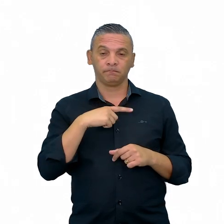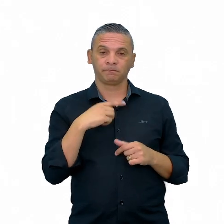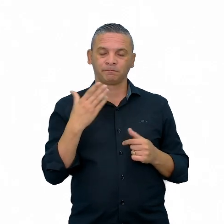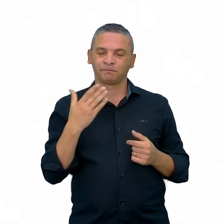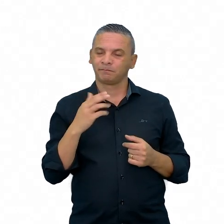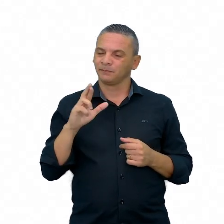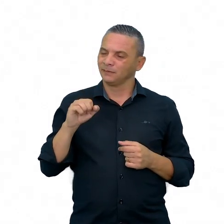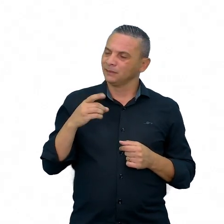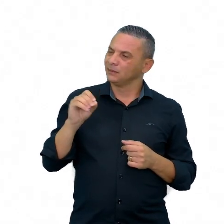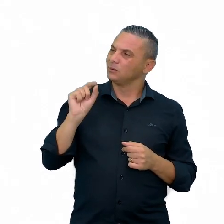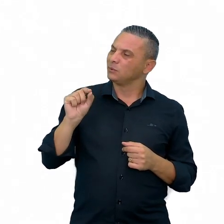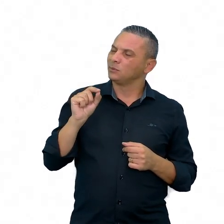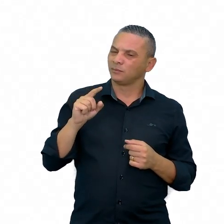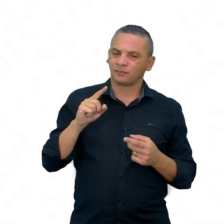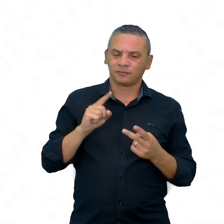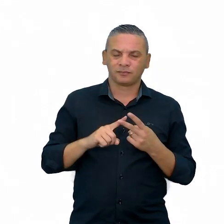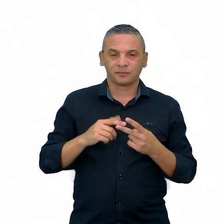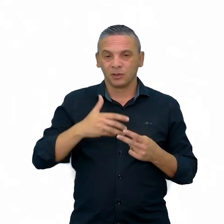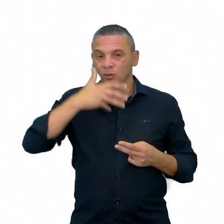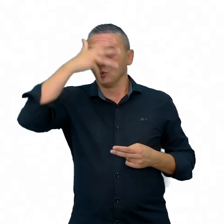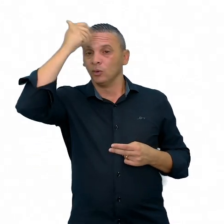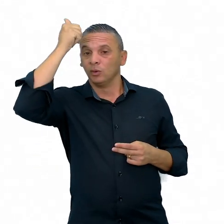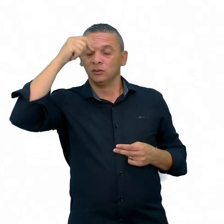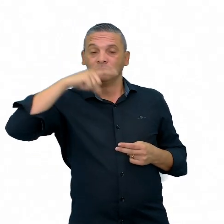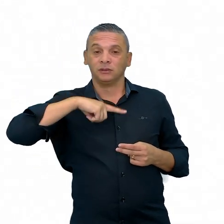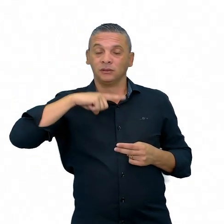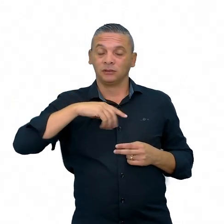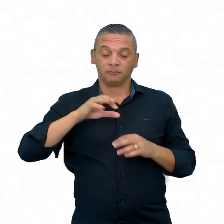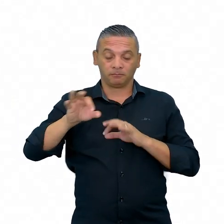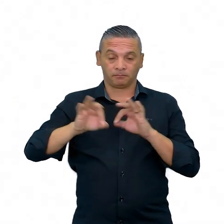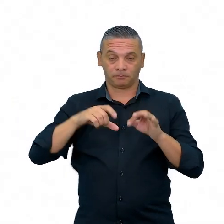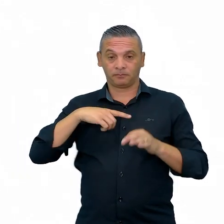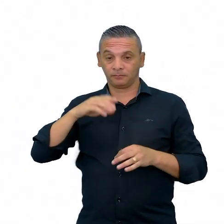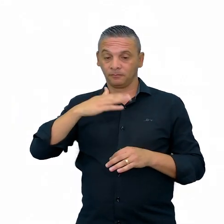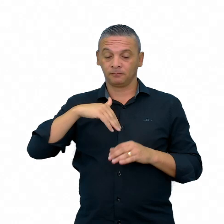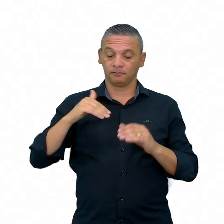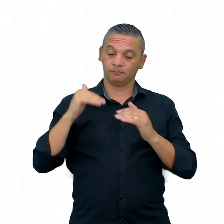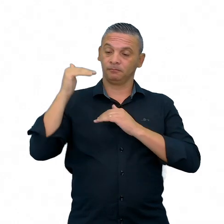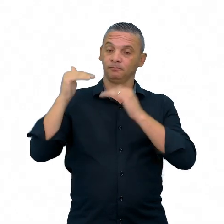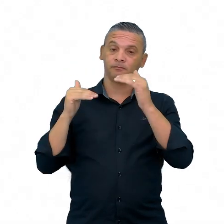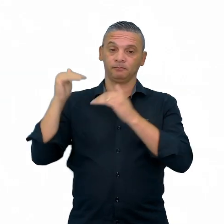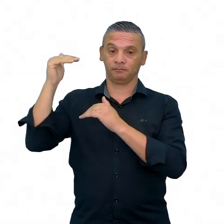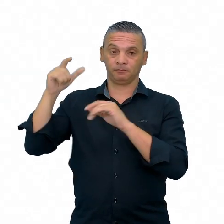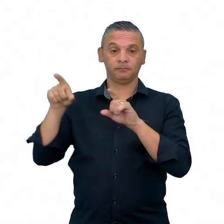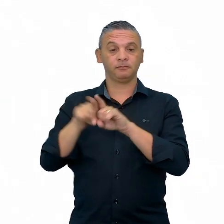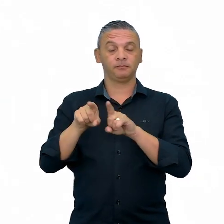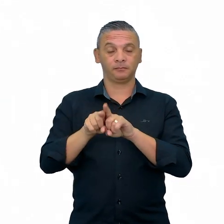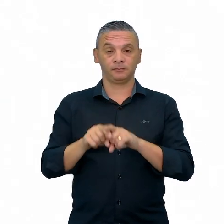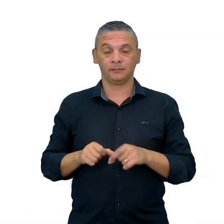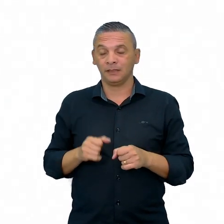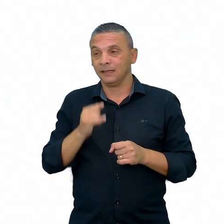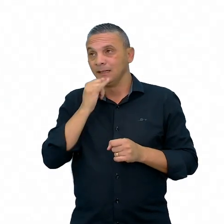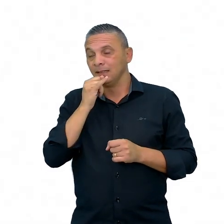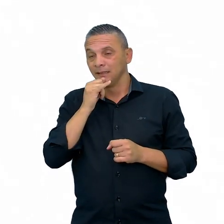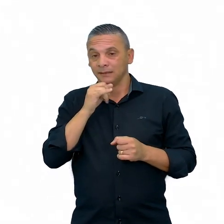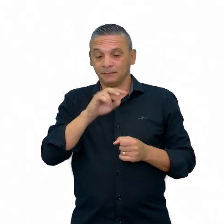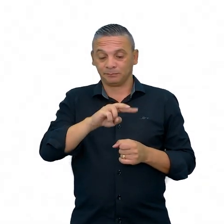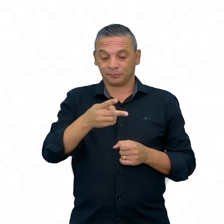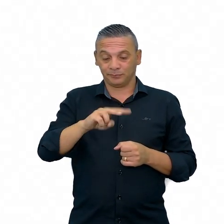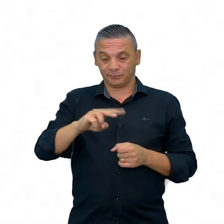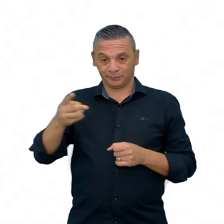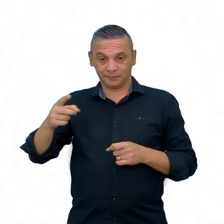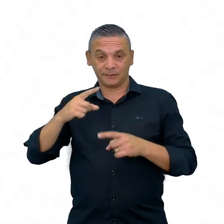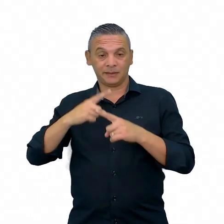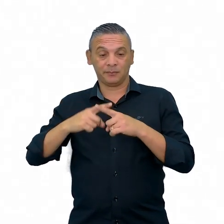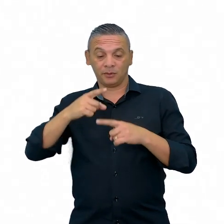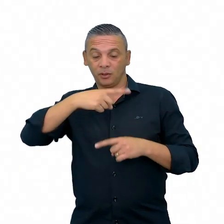de razão, a velocidade, a densidade e as escalas, né? Também a variação. É interessante porque